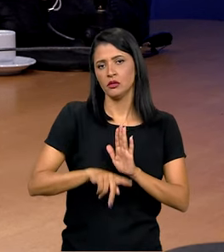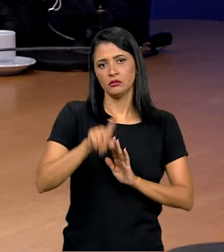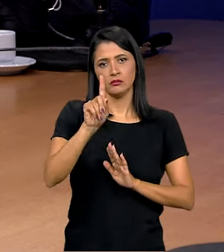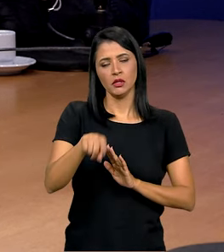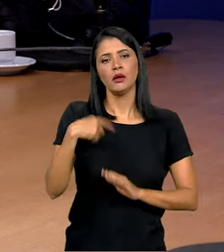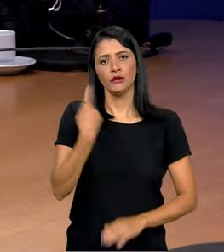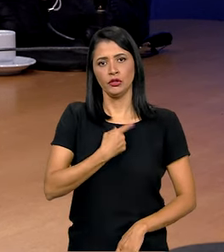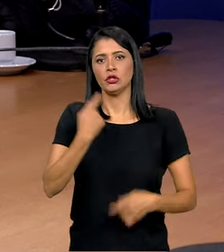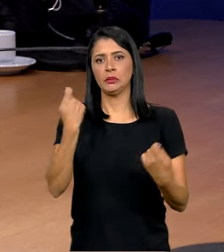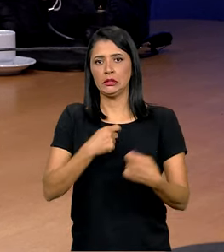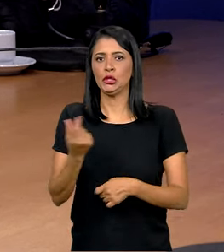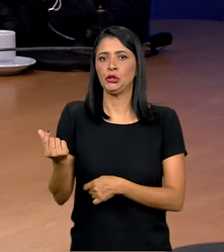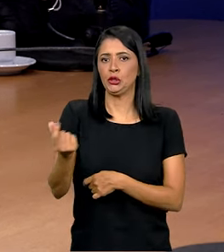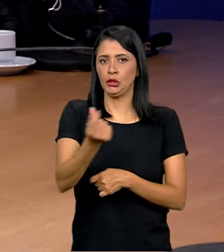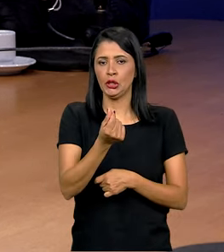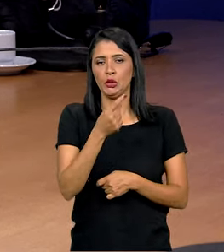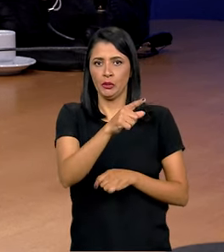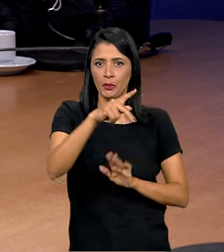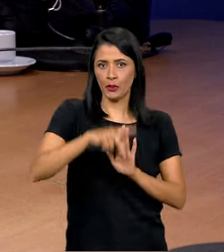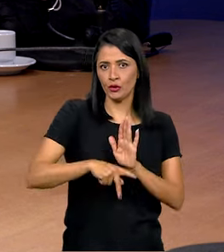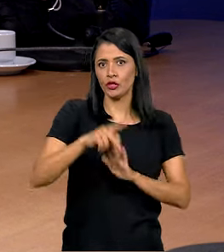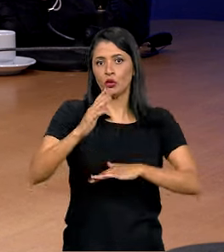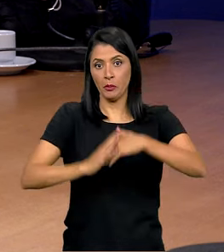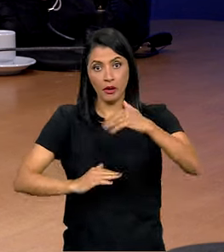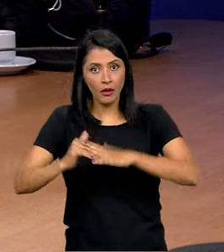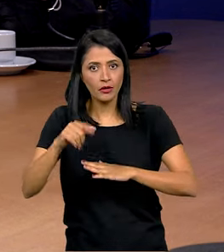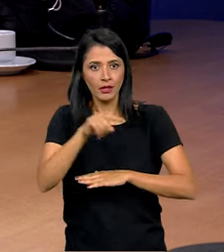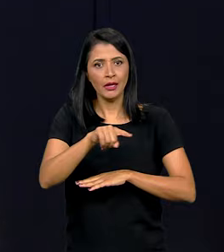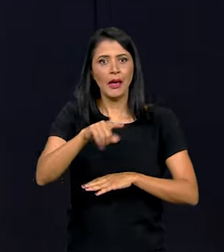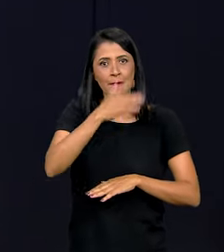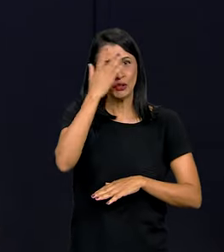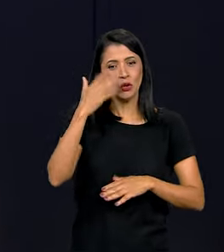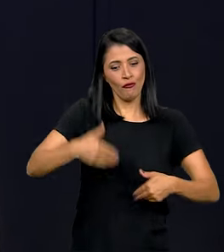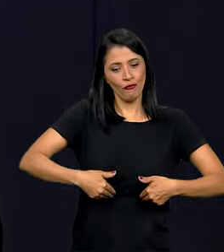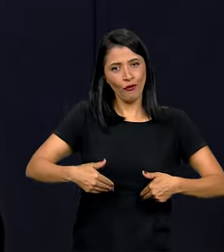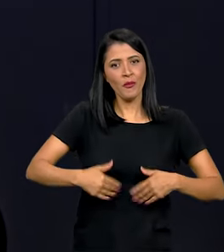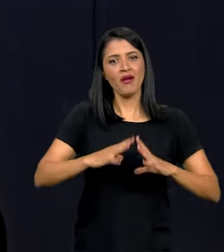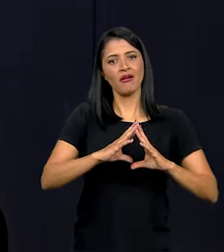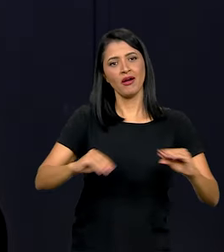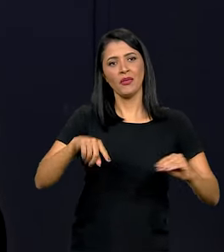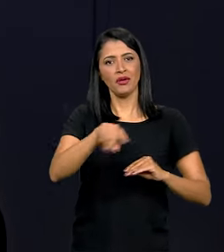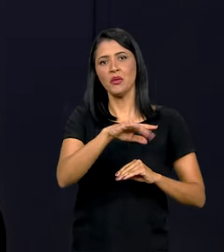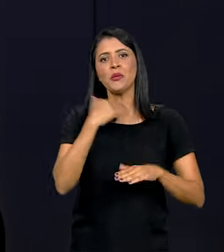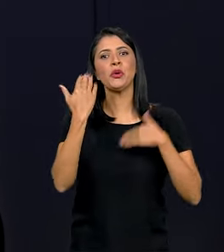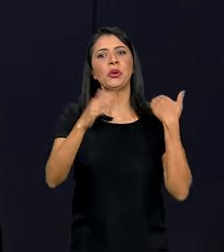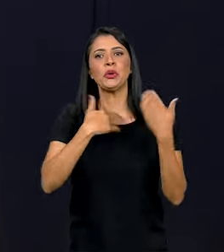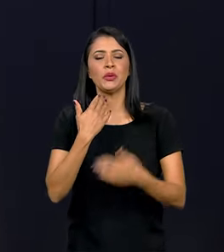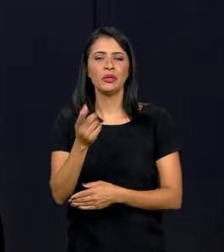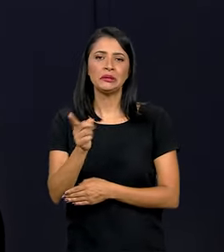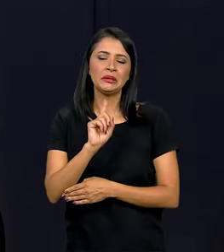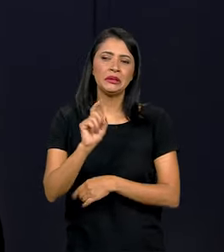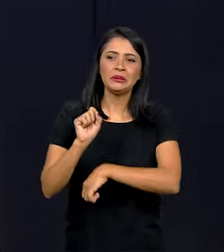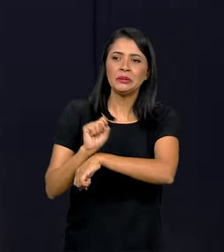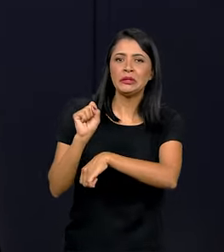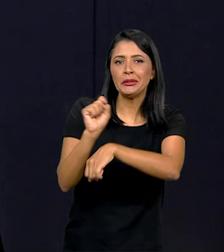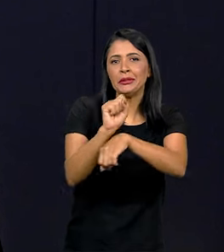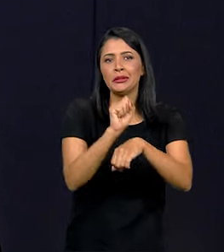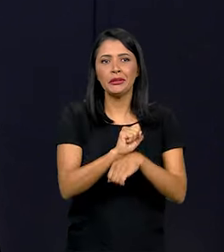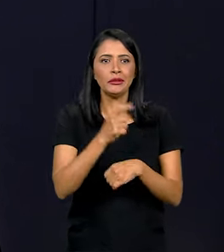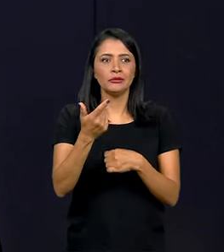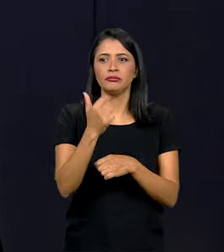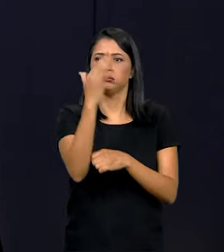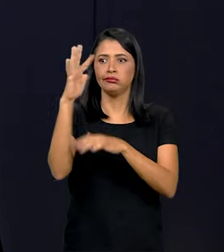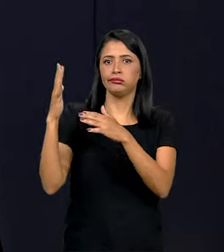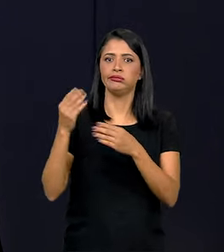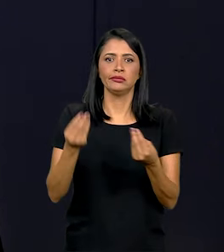porque é isso a gente precisa de dinheiro para tirar todos esses projetos do Papel tirar a fome das pessoas que elas não morram afogadas